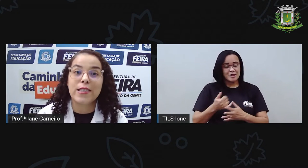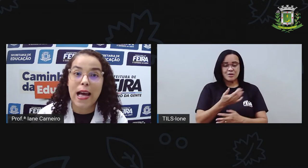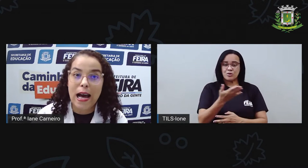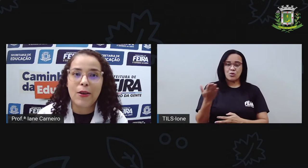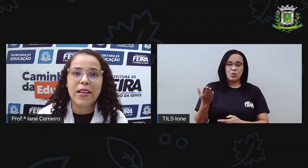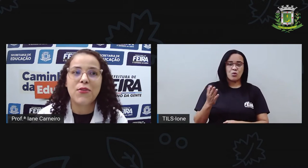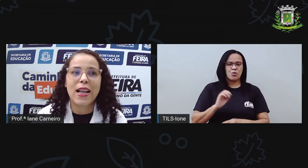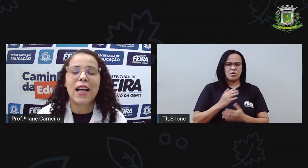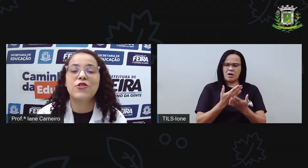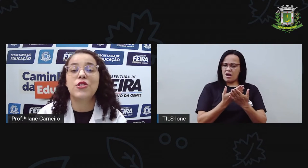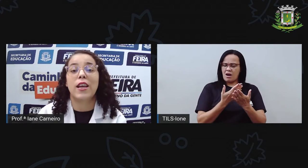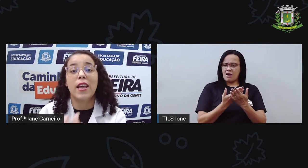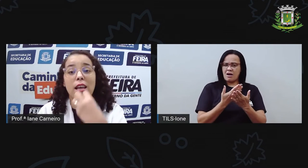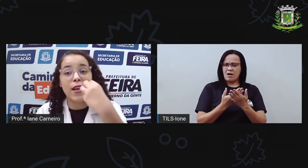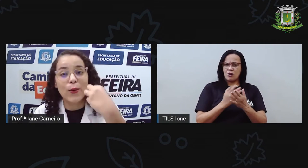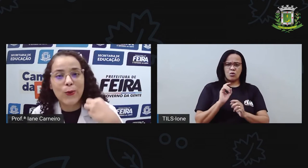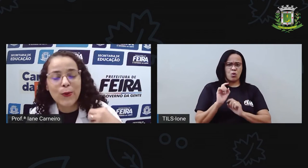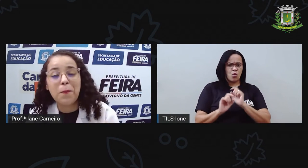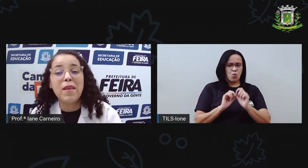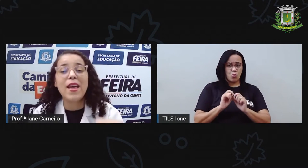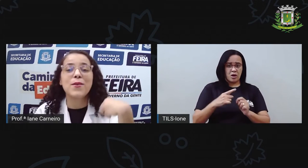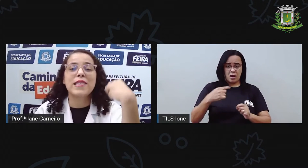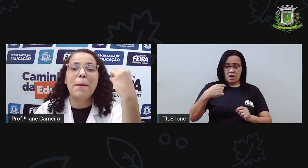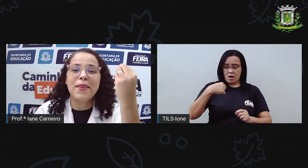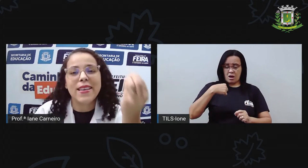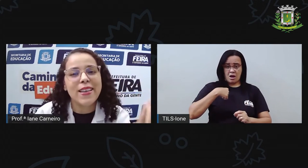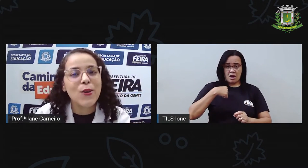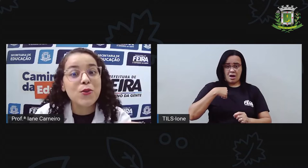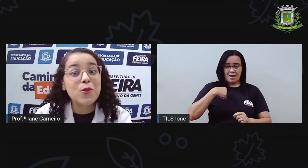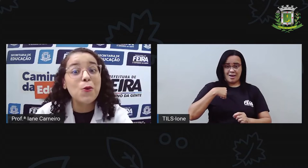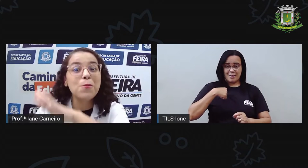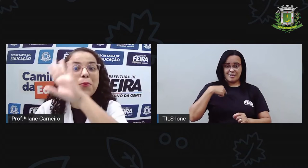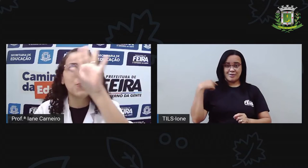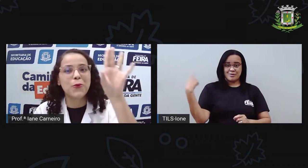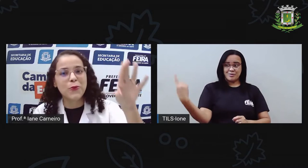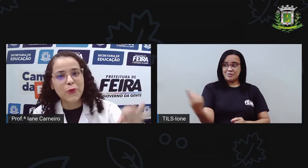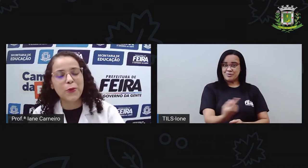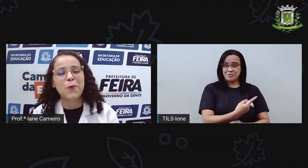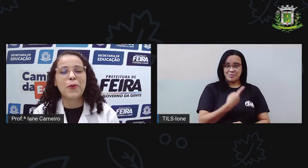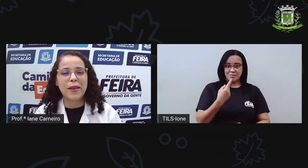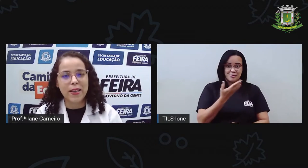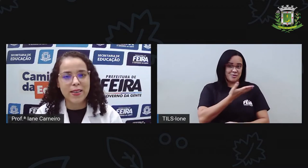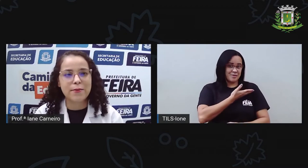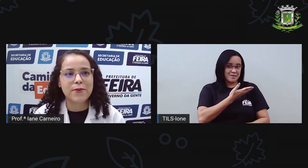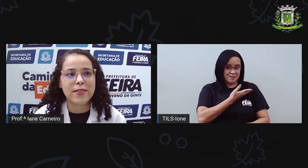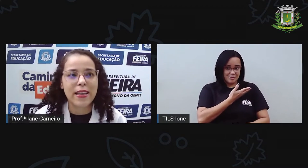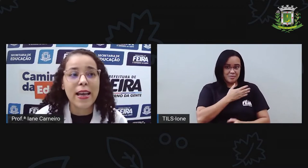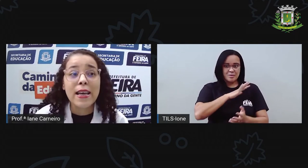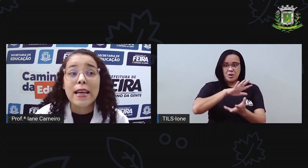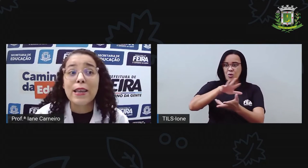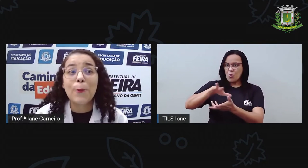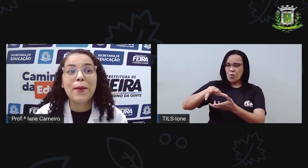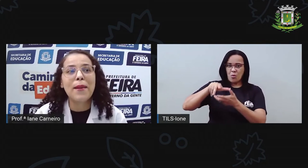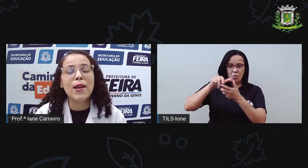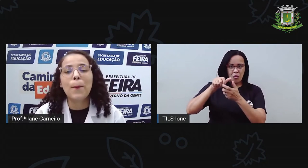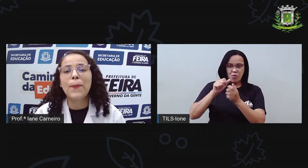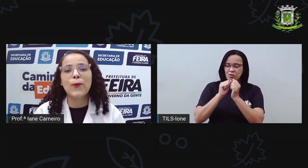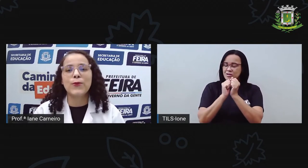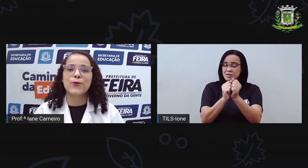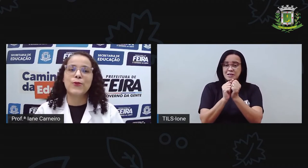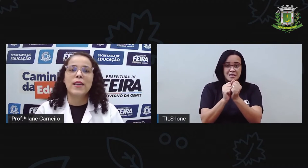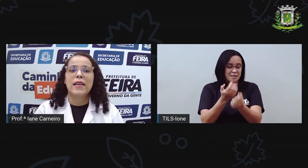que a nossa aula ia falar de eu, meus amigos, o mundo e o companheirismo, né? Que o